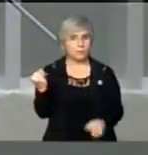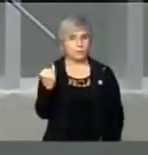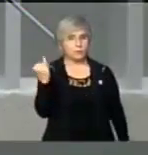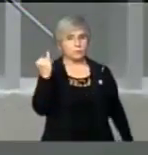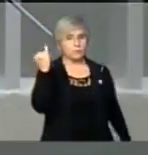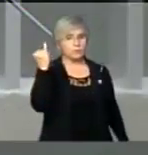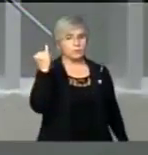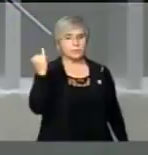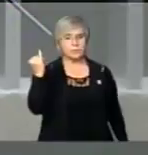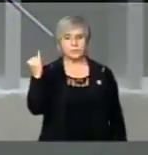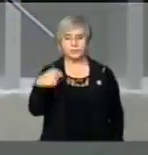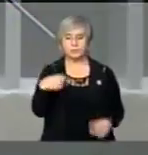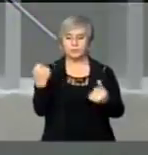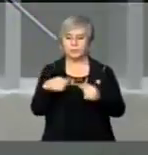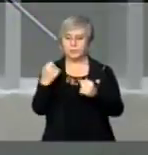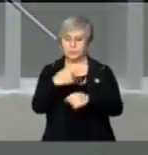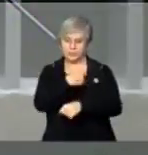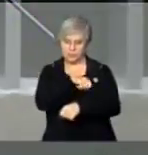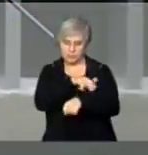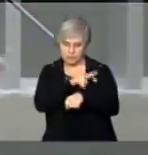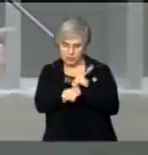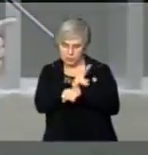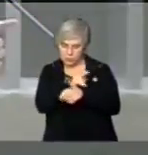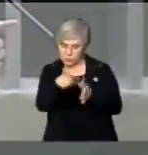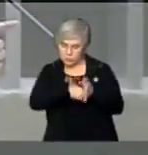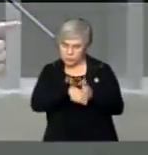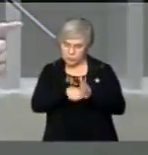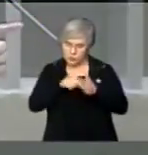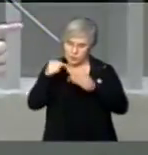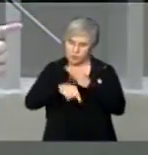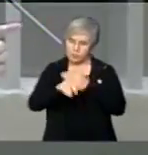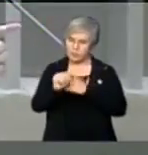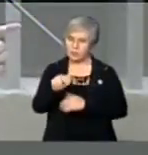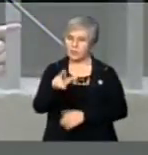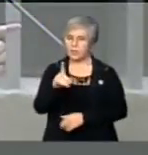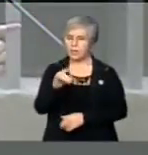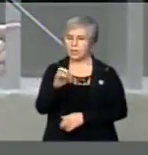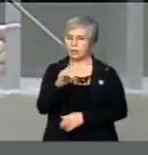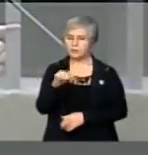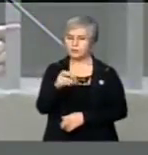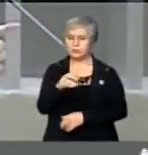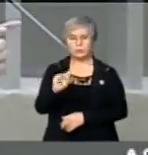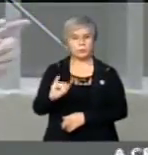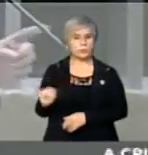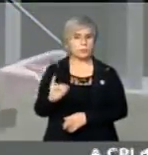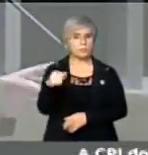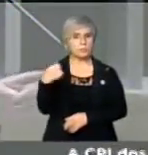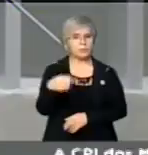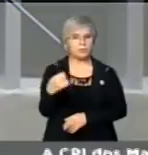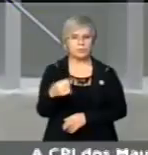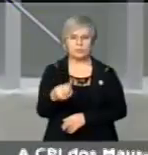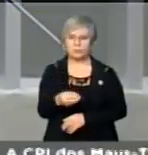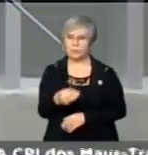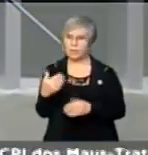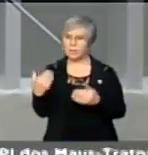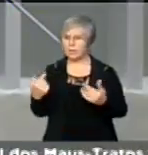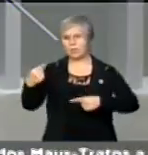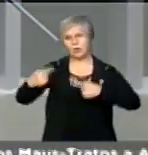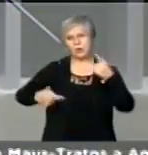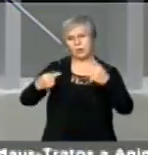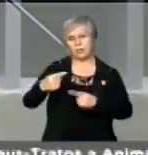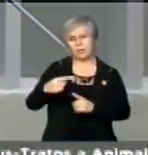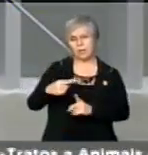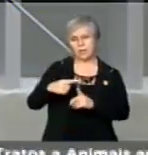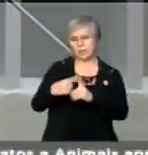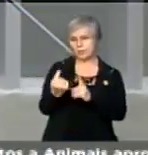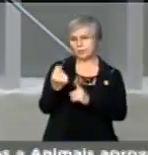e sem uma auditoria verdadeira, a discussão do superávit, se vai ser de 5, de 10,